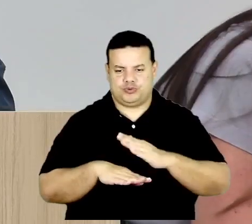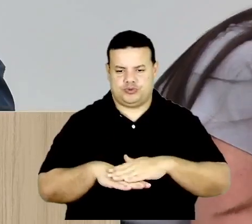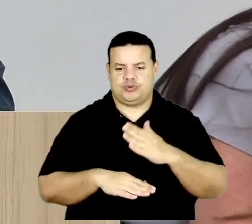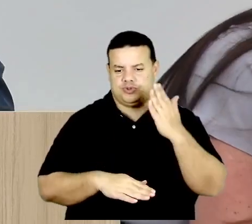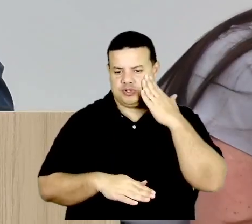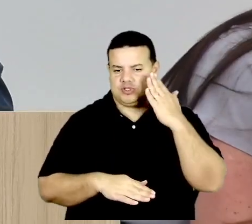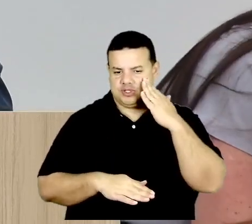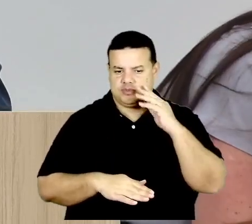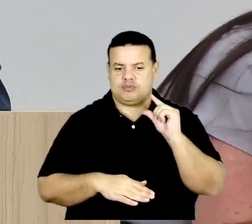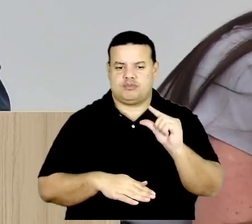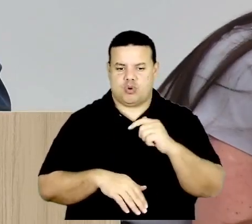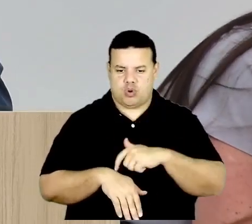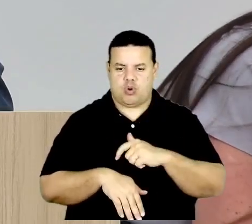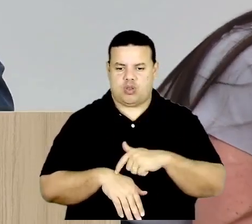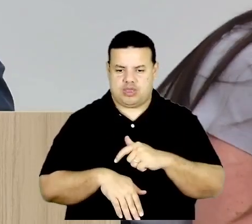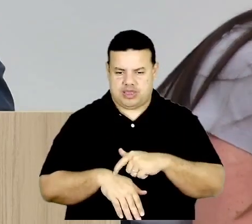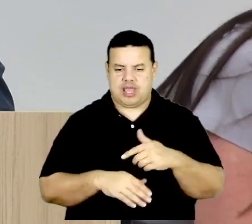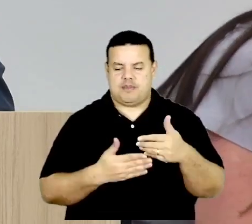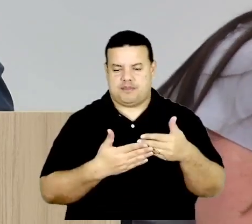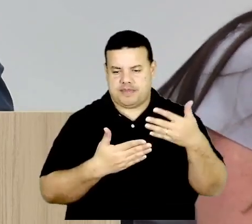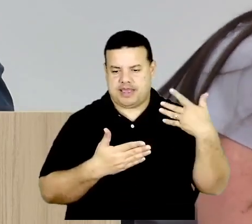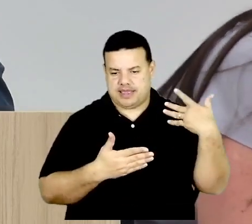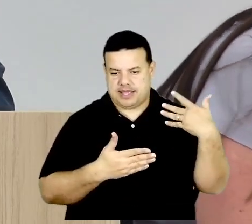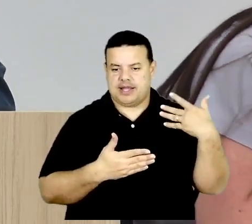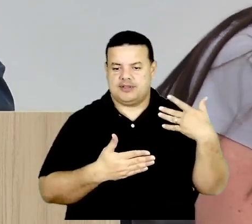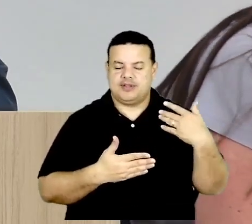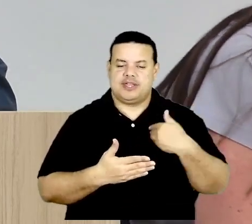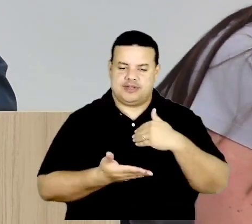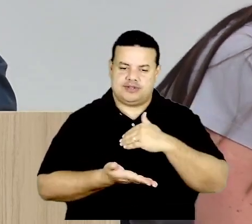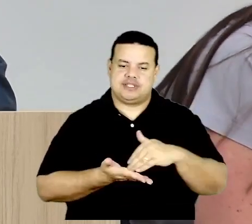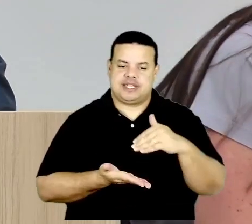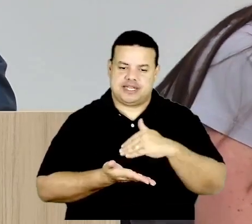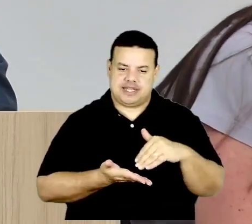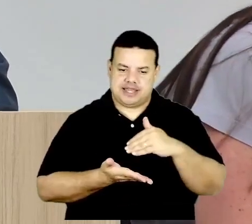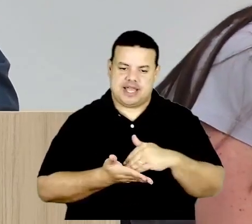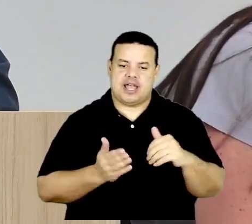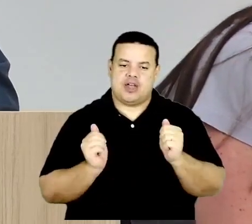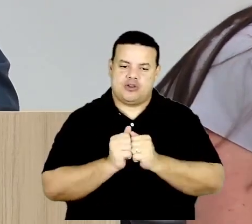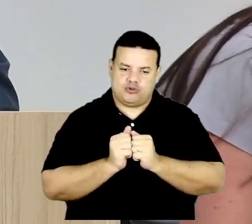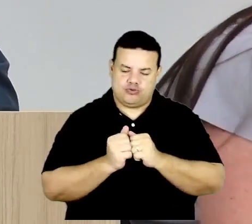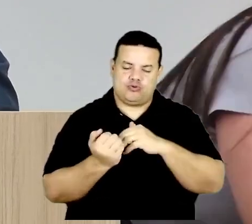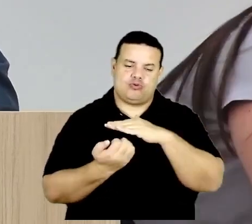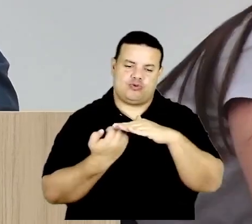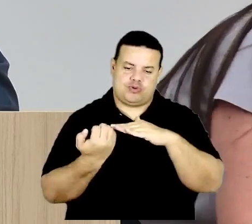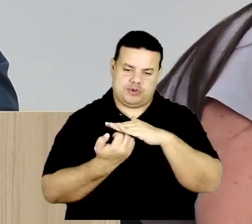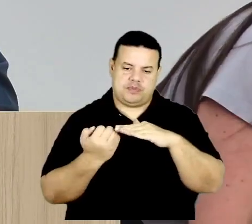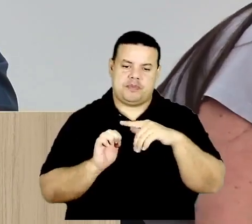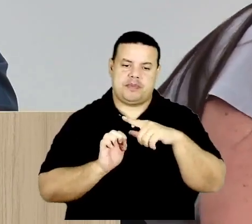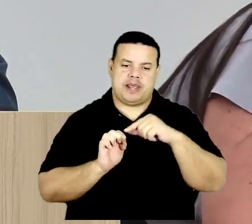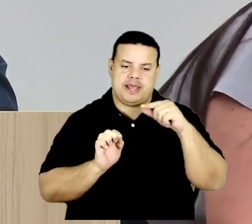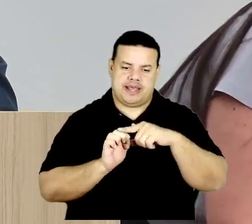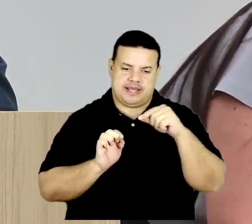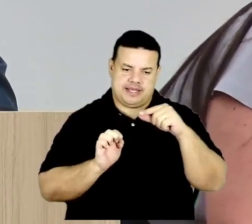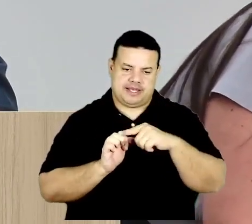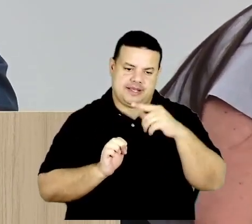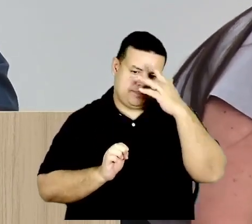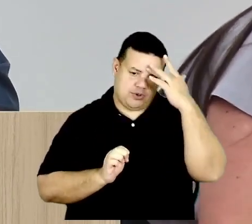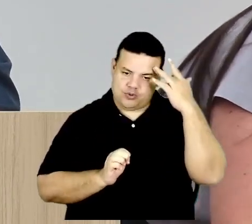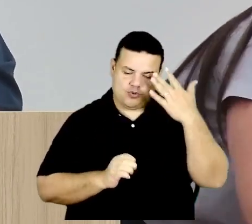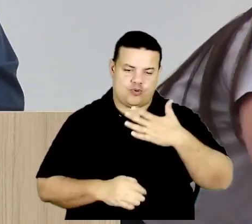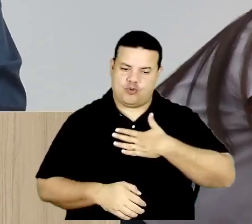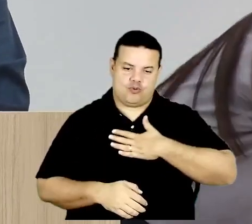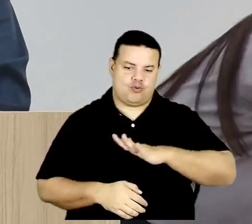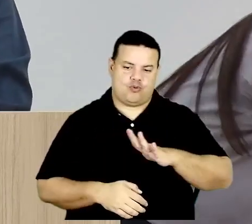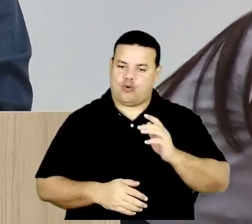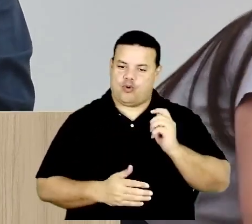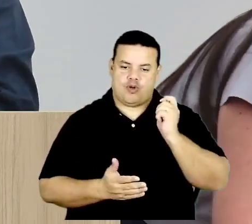secretário desenvolvimento econômico e transitei aí com empresariado e com tudo e realmente ninguém né gosta de pagar taxa